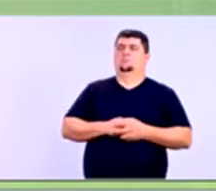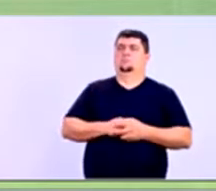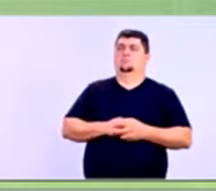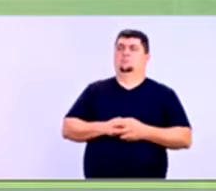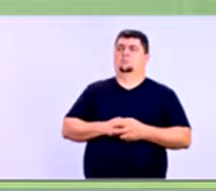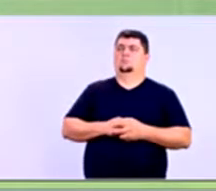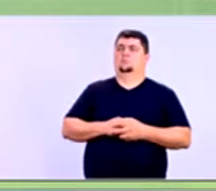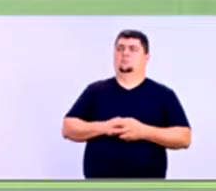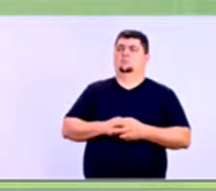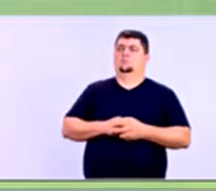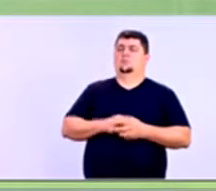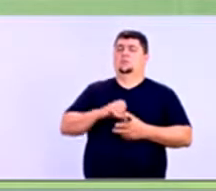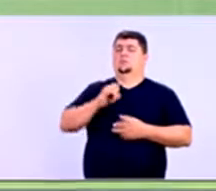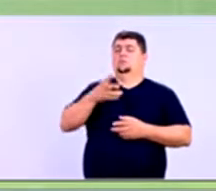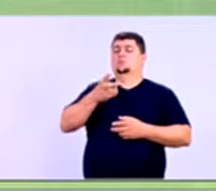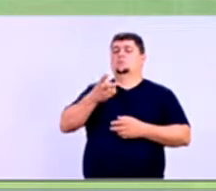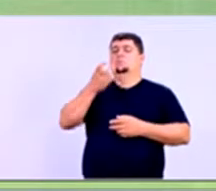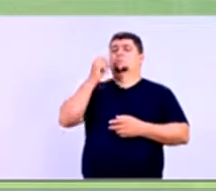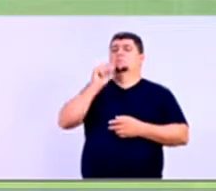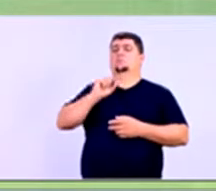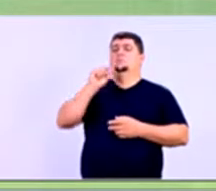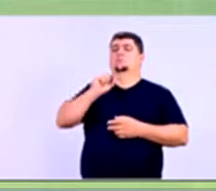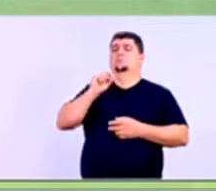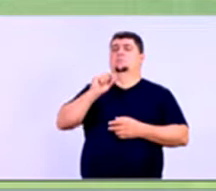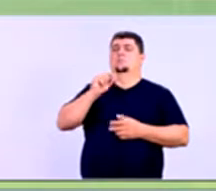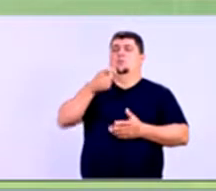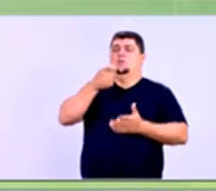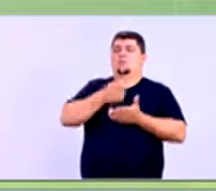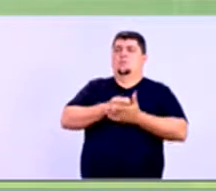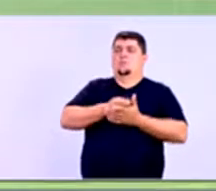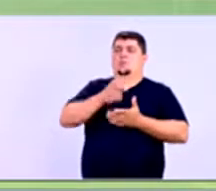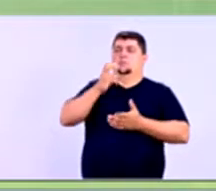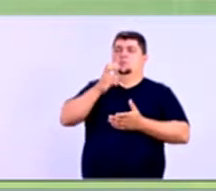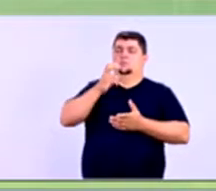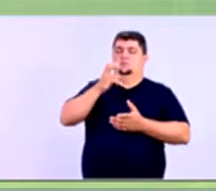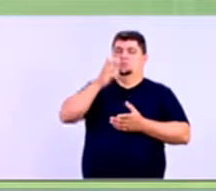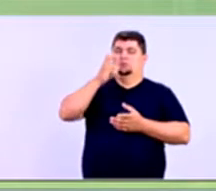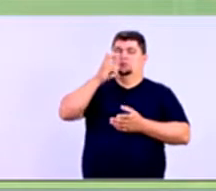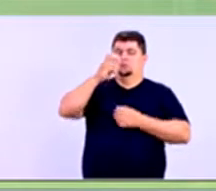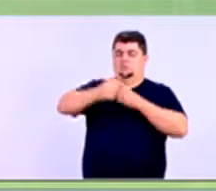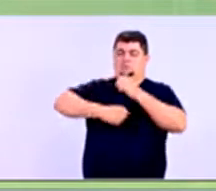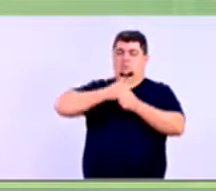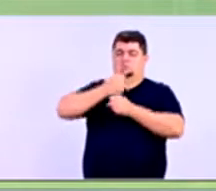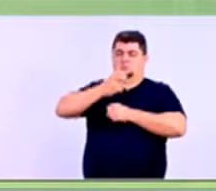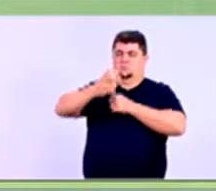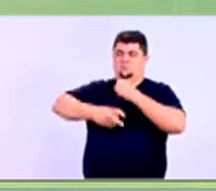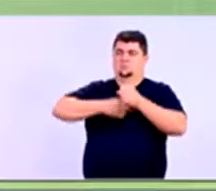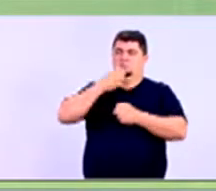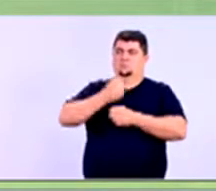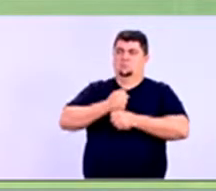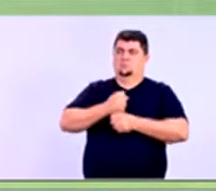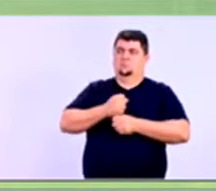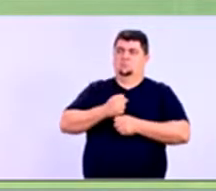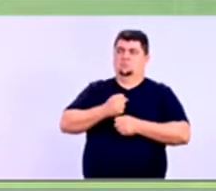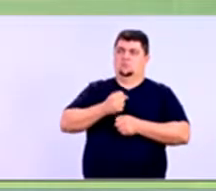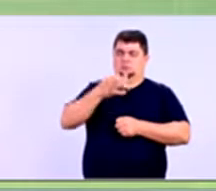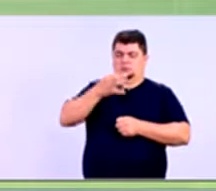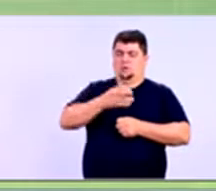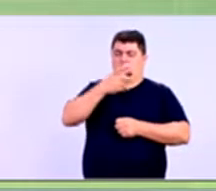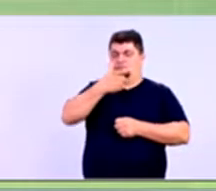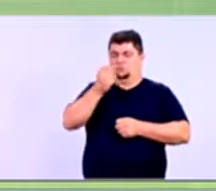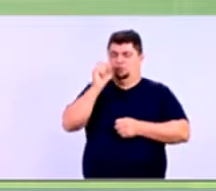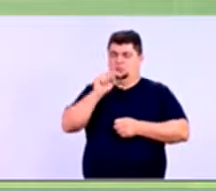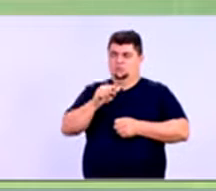Se eu for observar, como eu paguei 5 mil a cada ano, da dívida eu paguei 20 mil